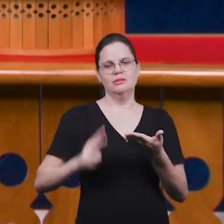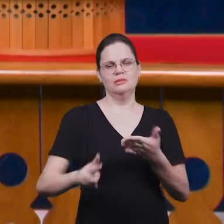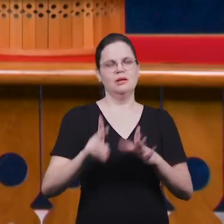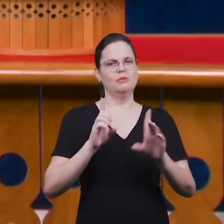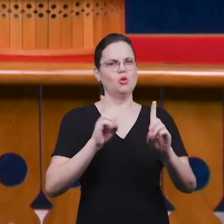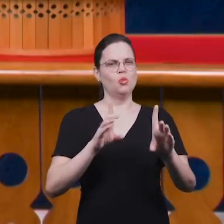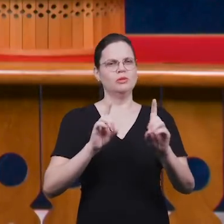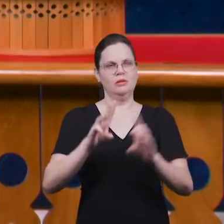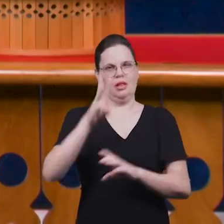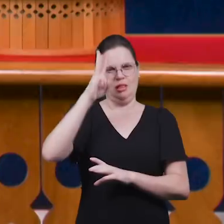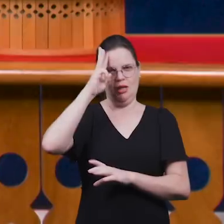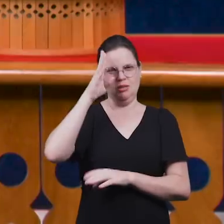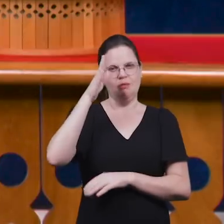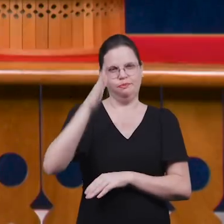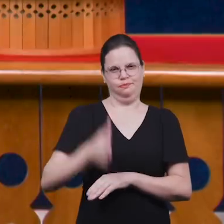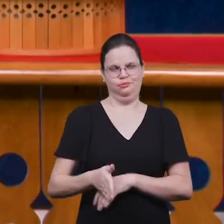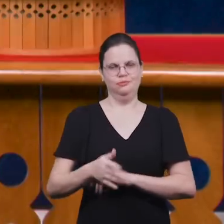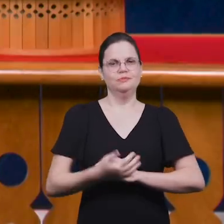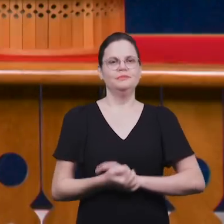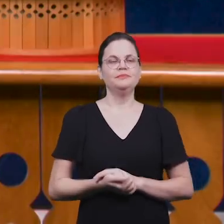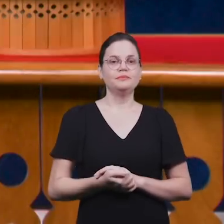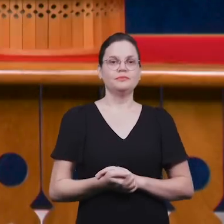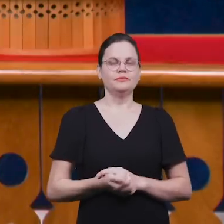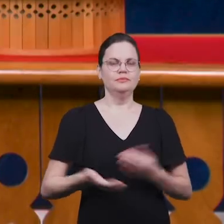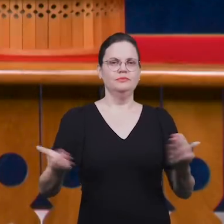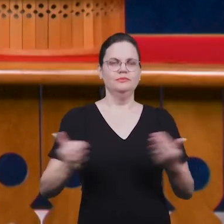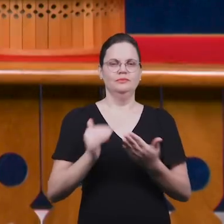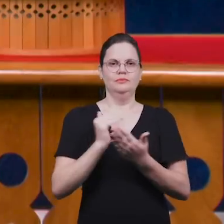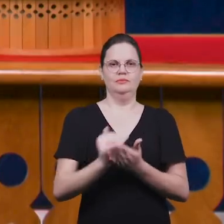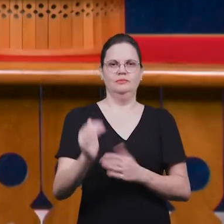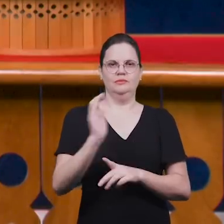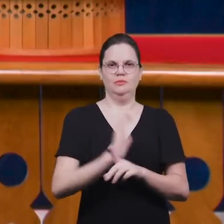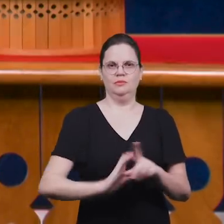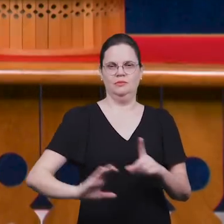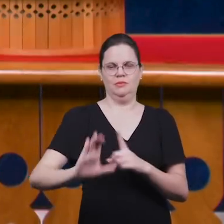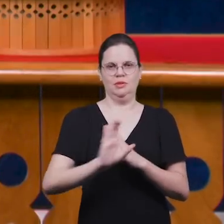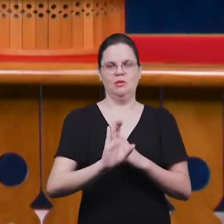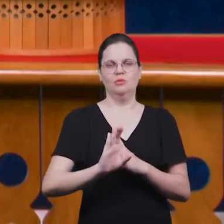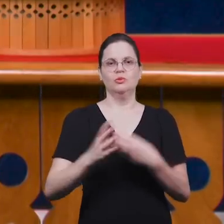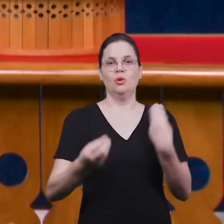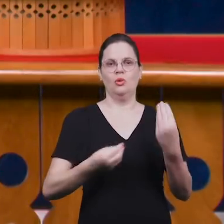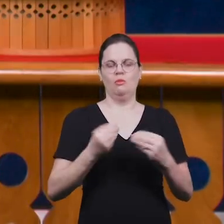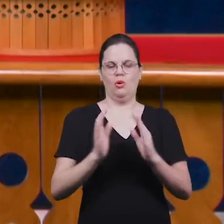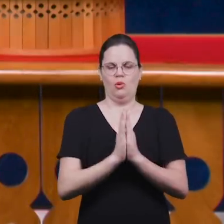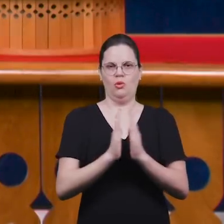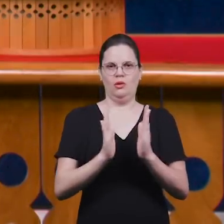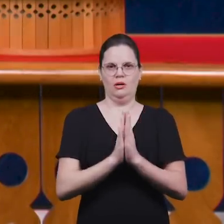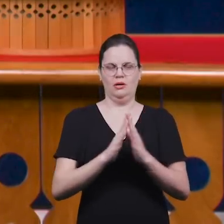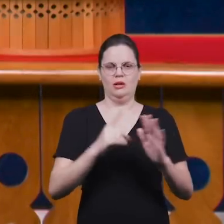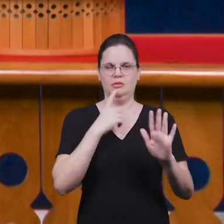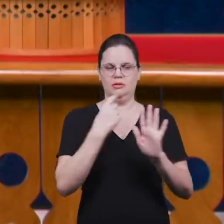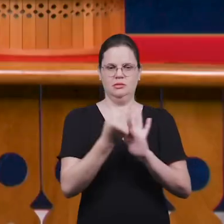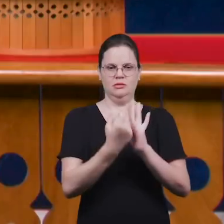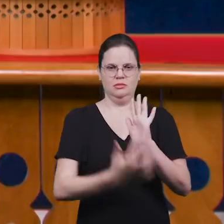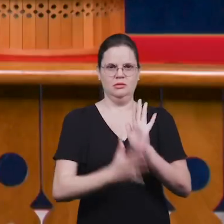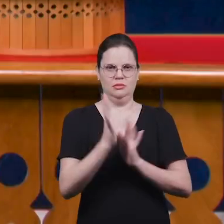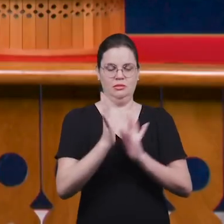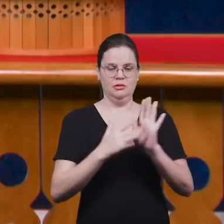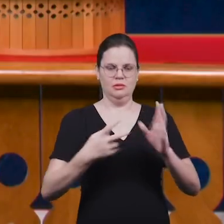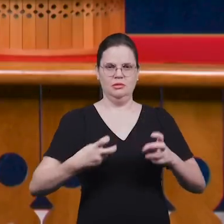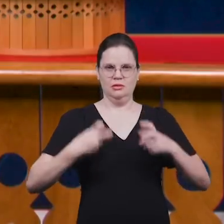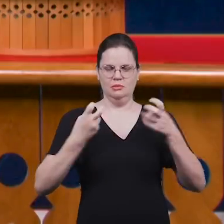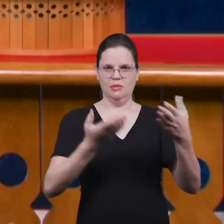de doutrina. Nós vamos iniciar este culto clamando pelo sangue de Jesus. Eu convido o senhor, a